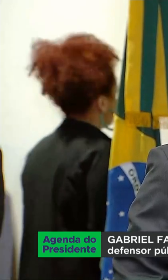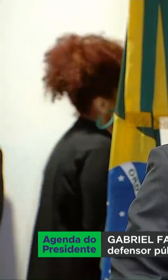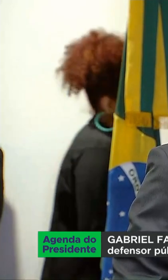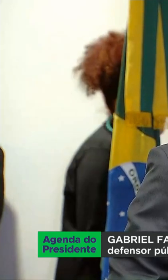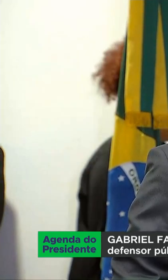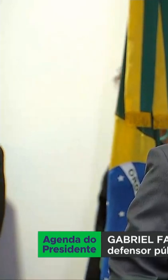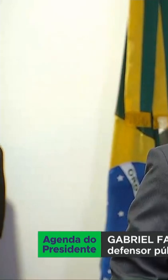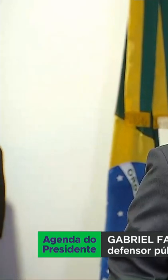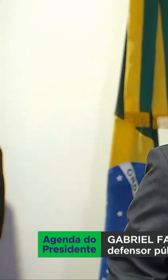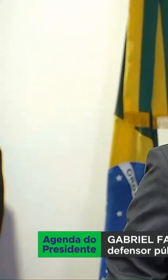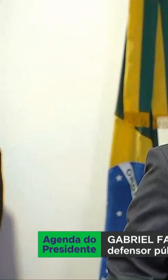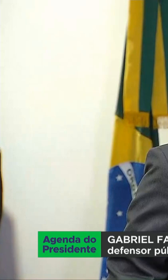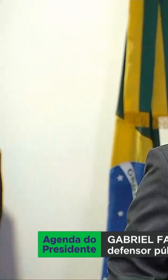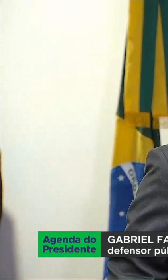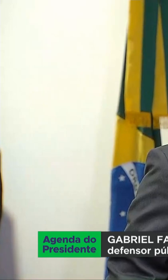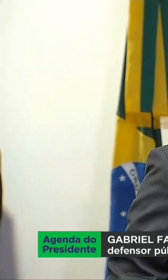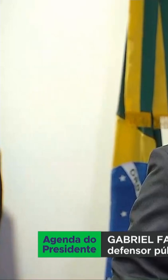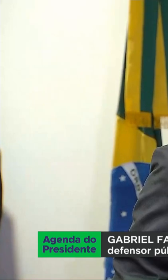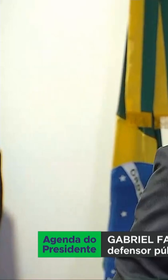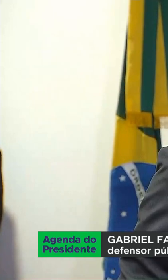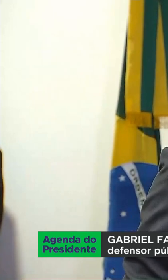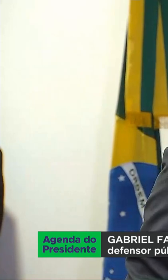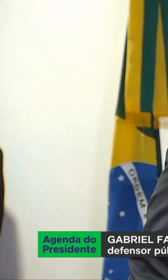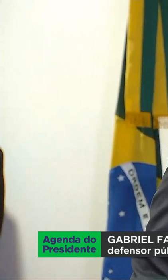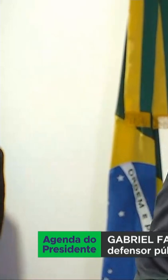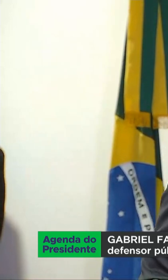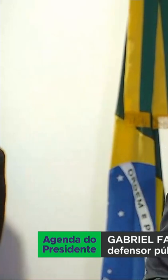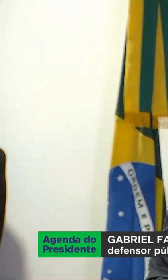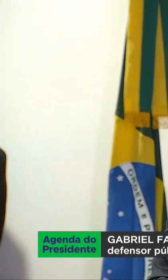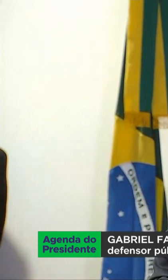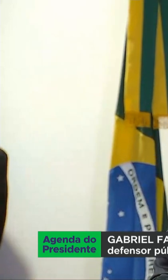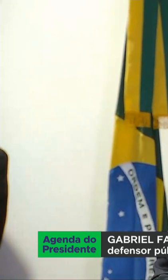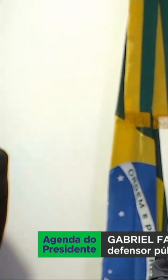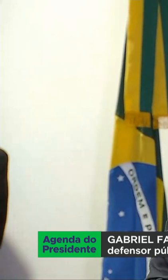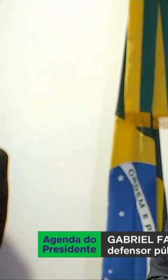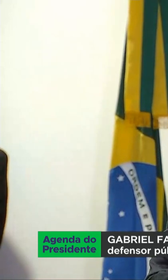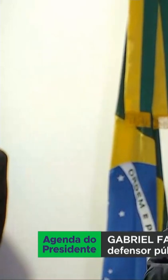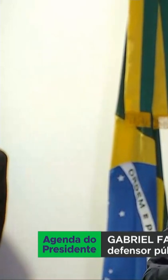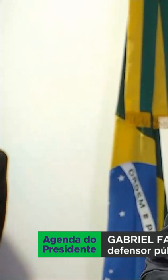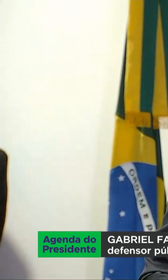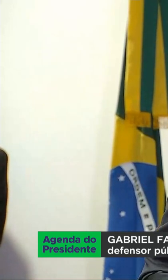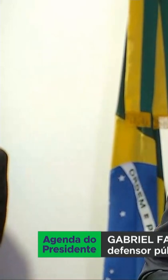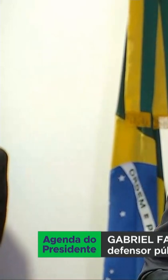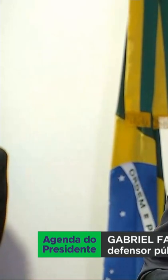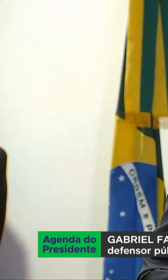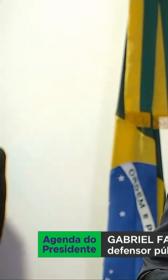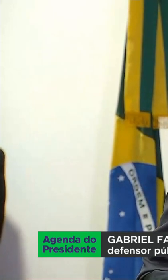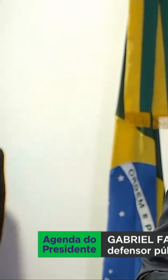tensão social se demonstra no sentido de que